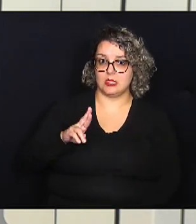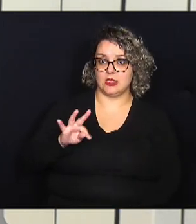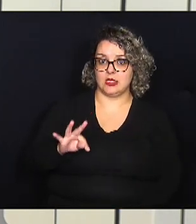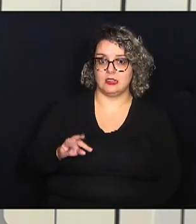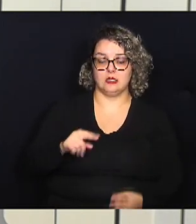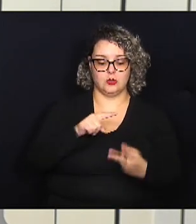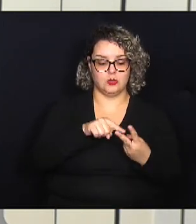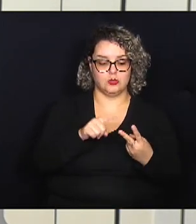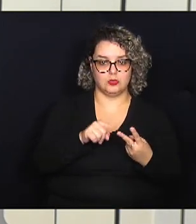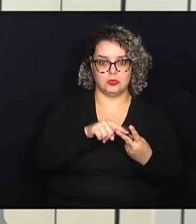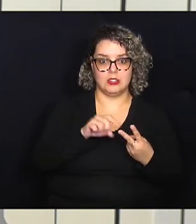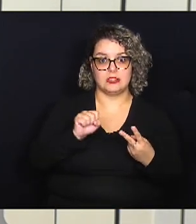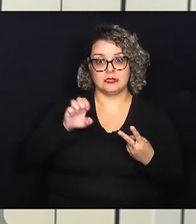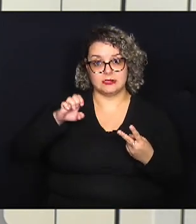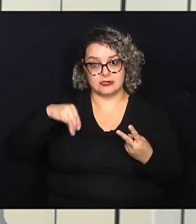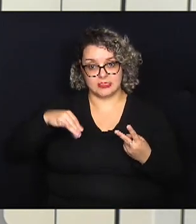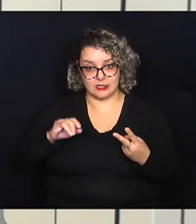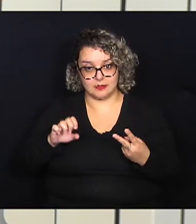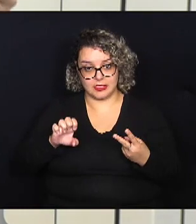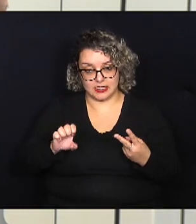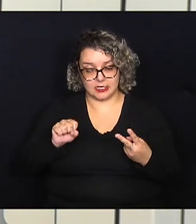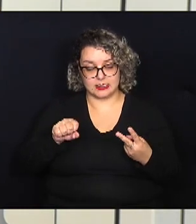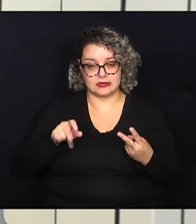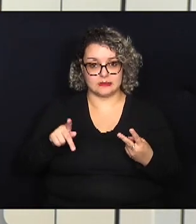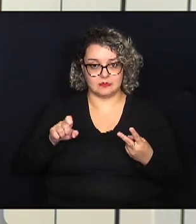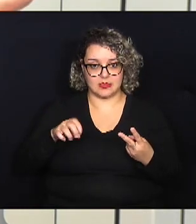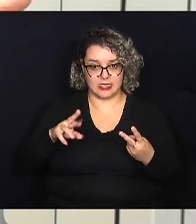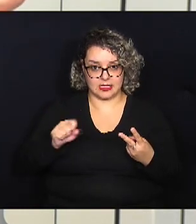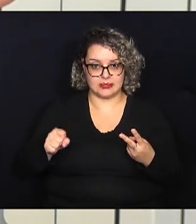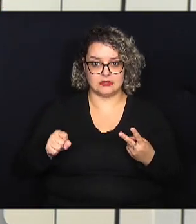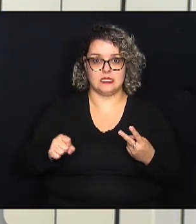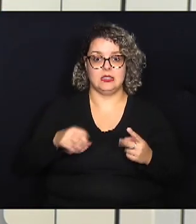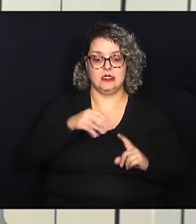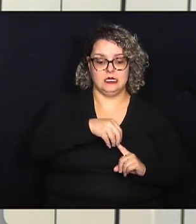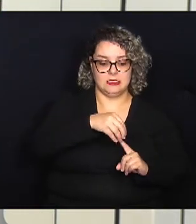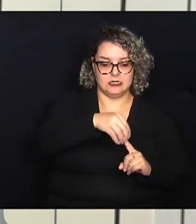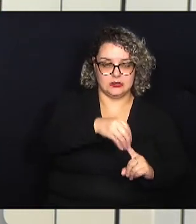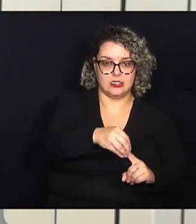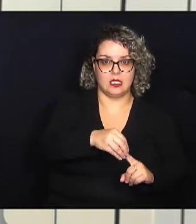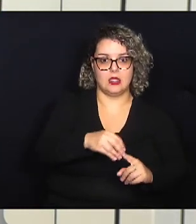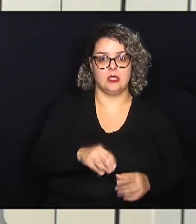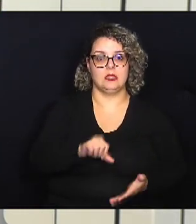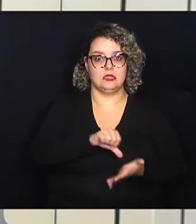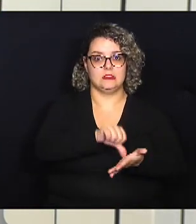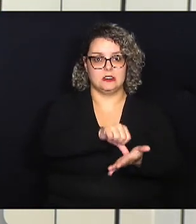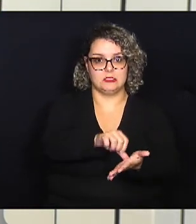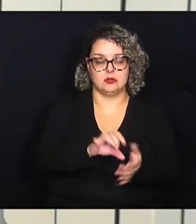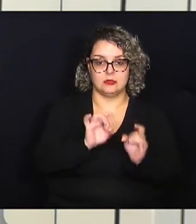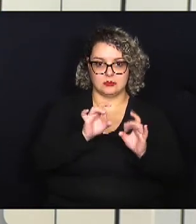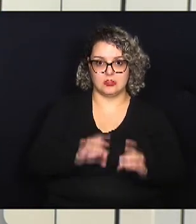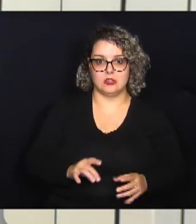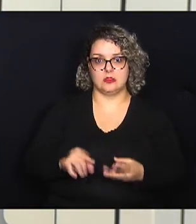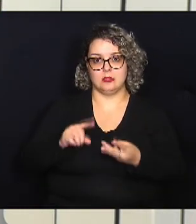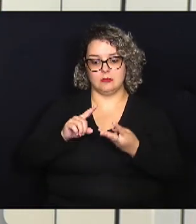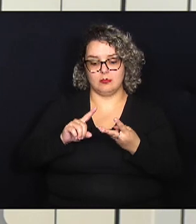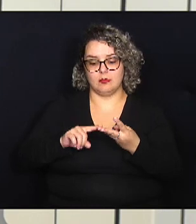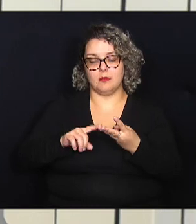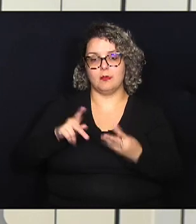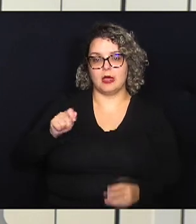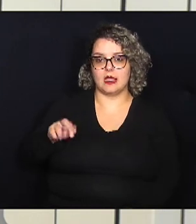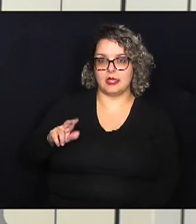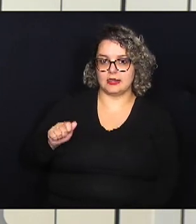2 semi-expressas, que atendem a estações e pontos específicos, e uma Paradora, que atende a todas